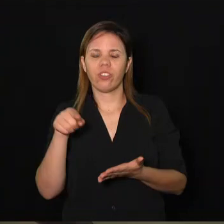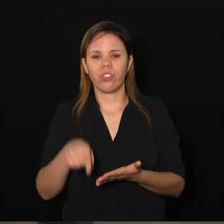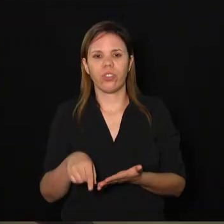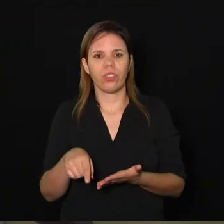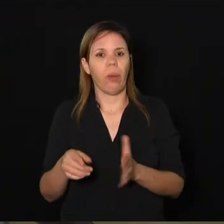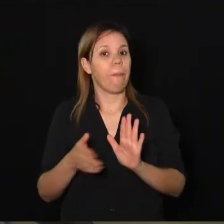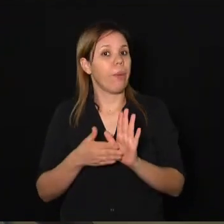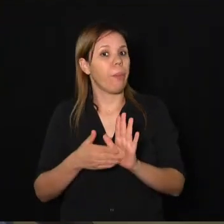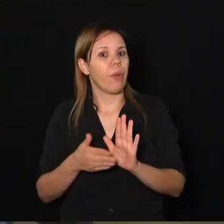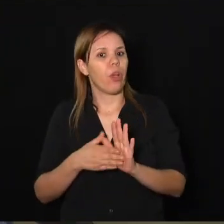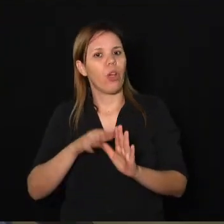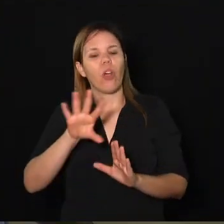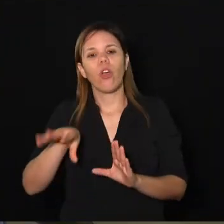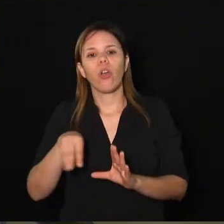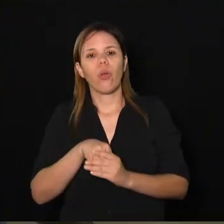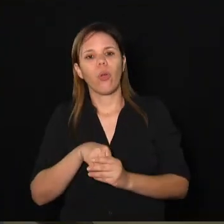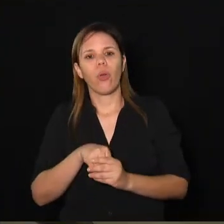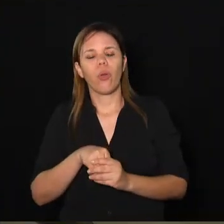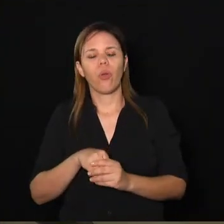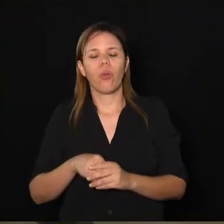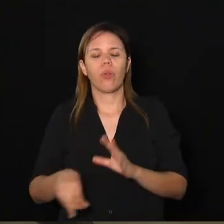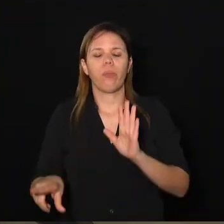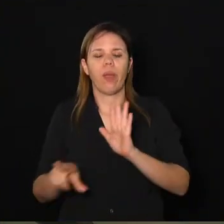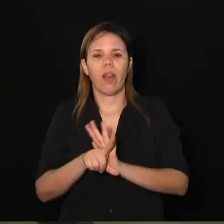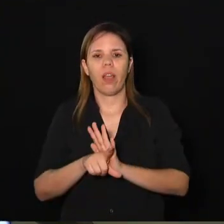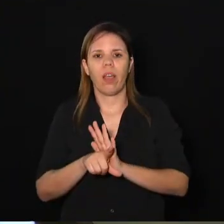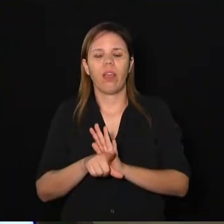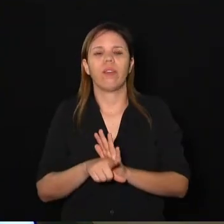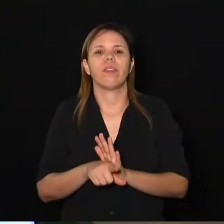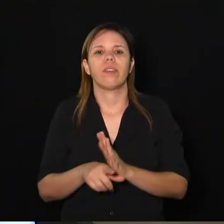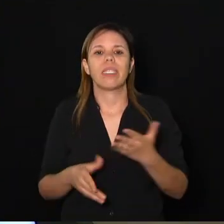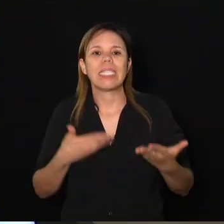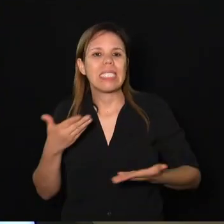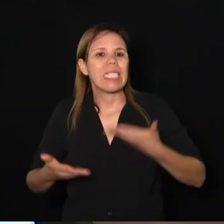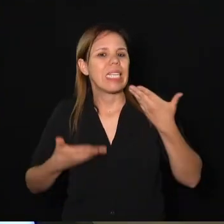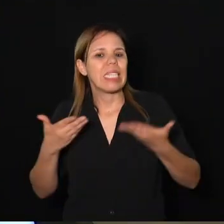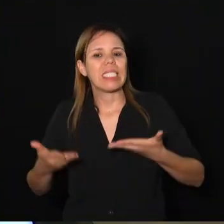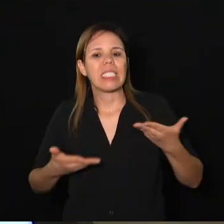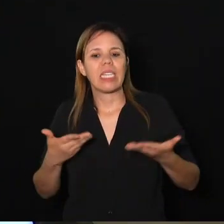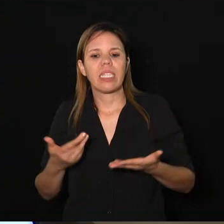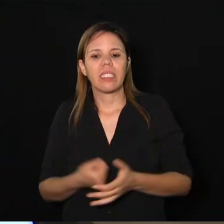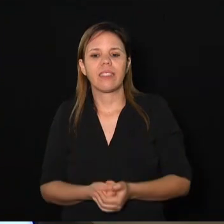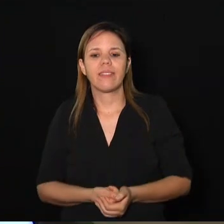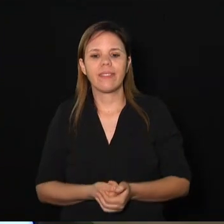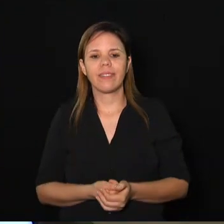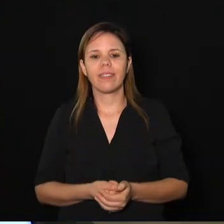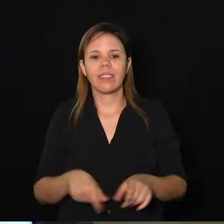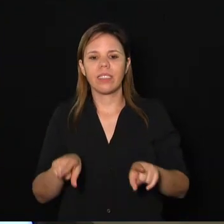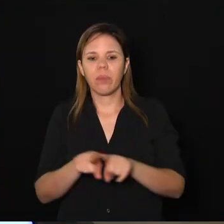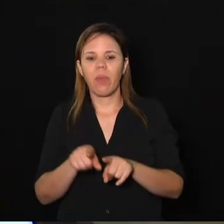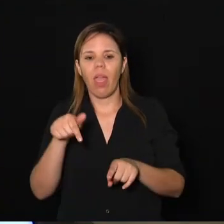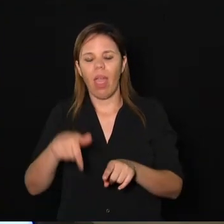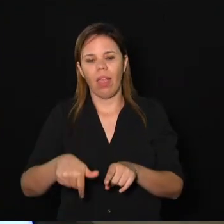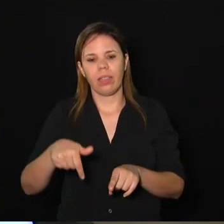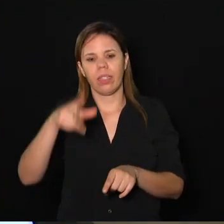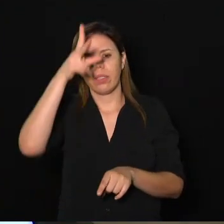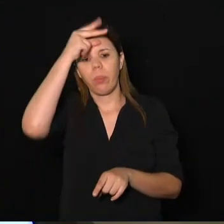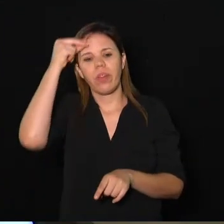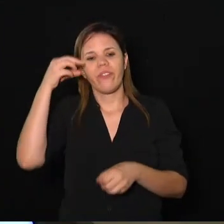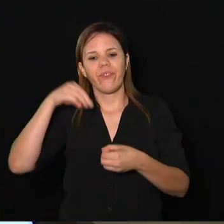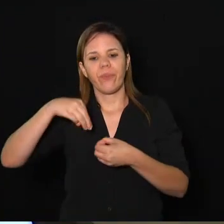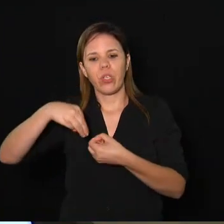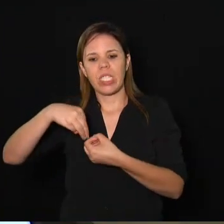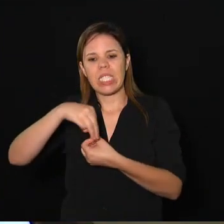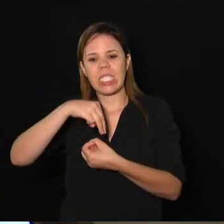propõe incluir um artigo na lei que trata especificamente da emissão de alvará do município a